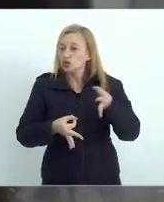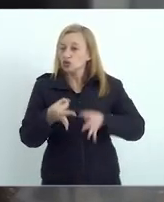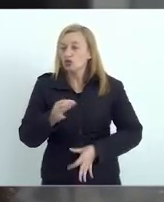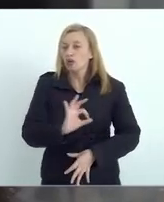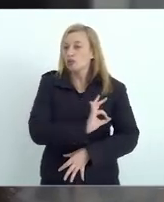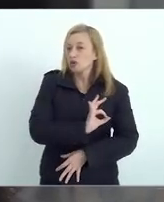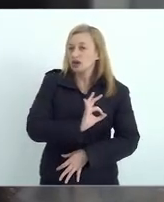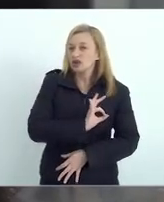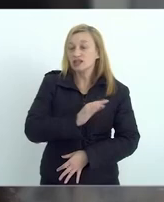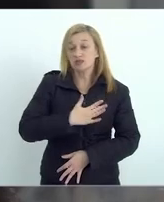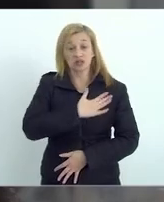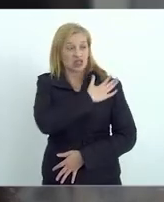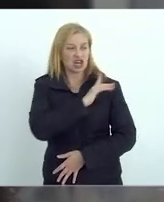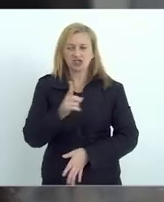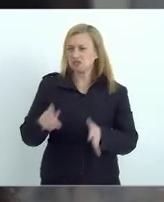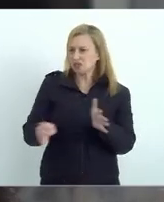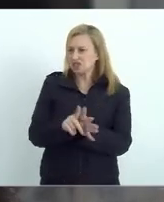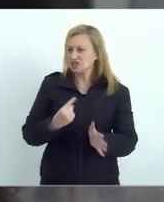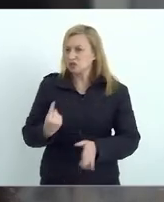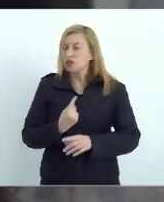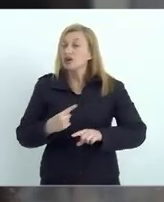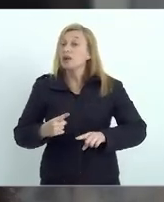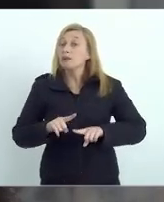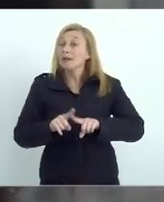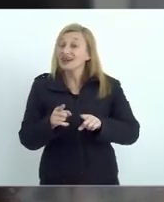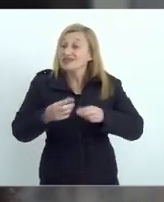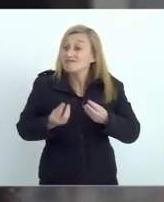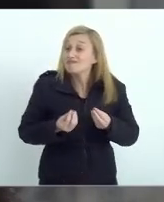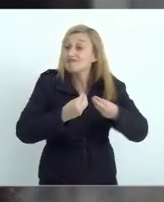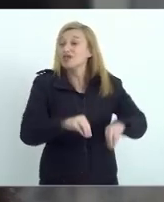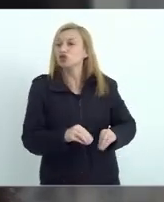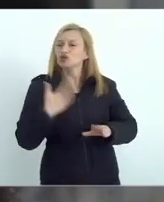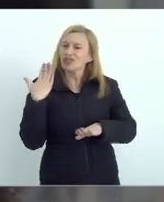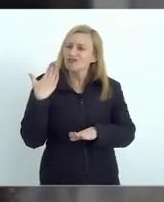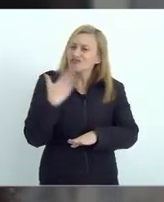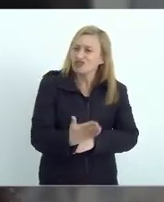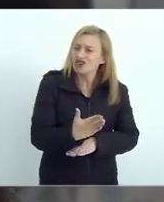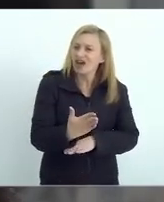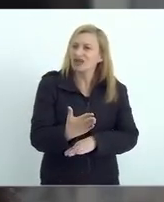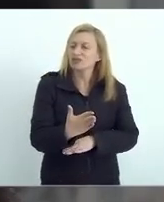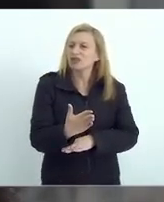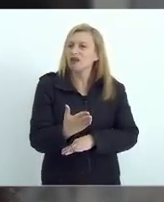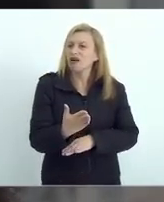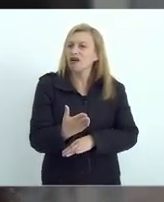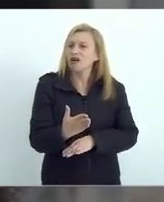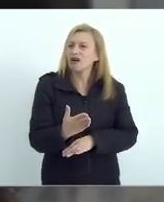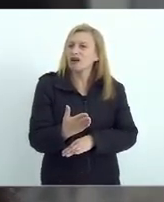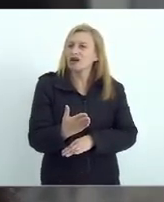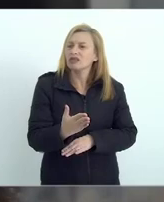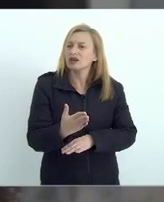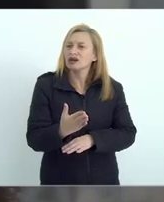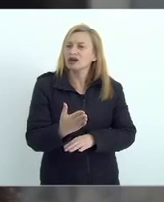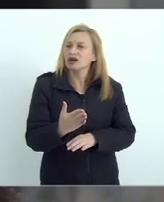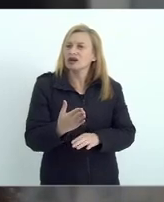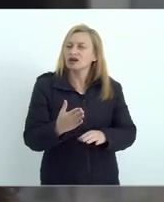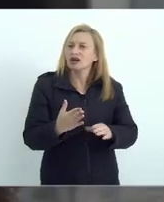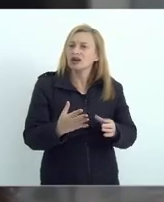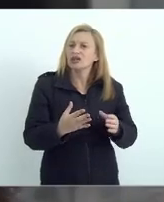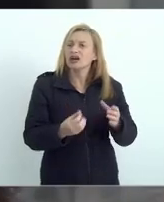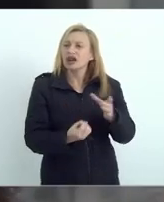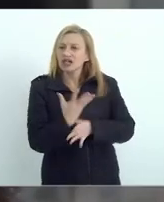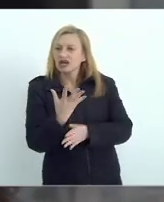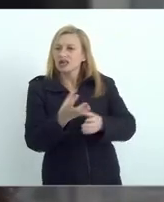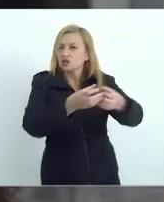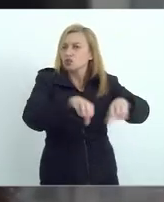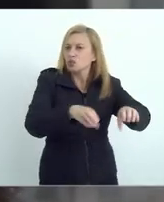militar que não nos diz respeito que afetou diretamente a realização do concurso